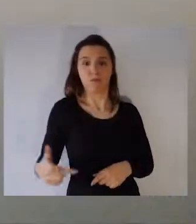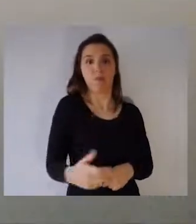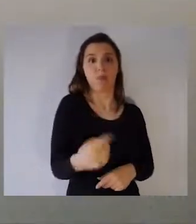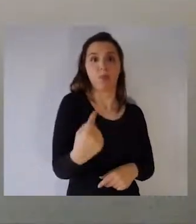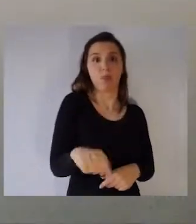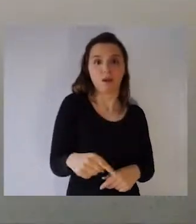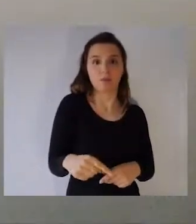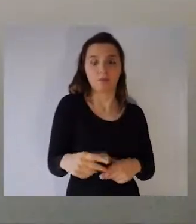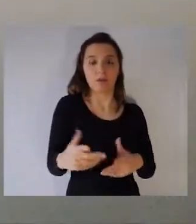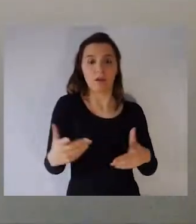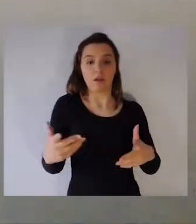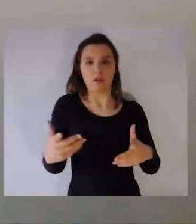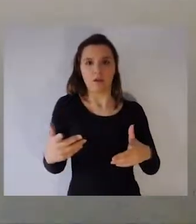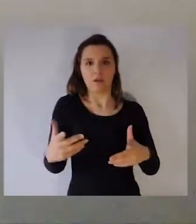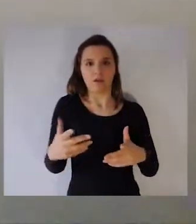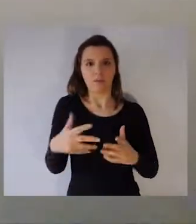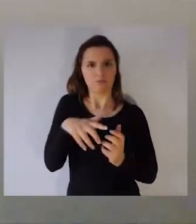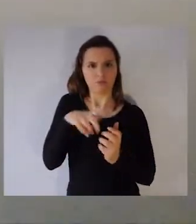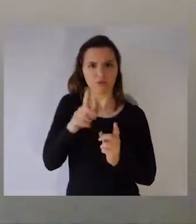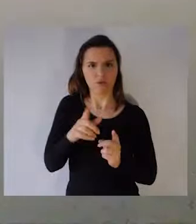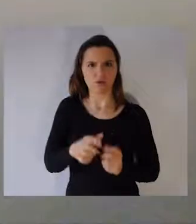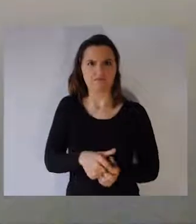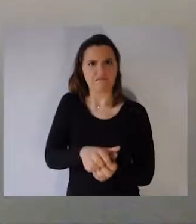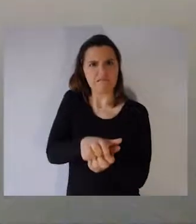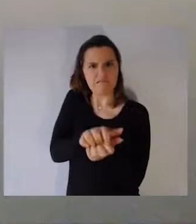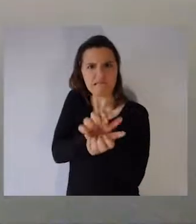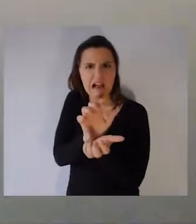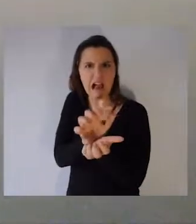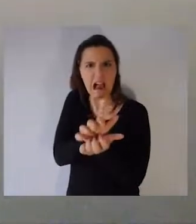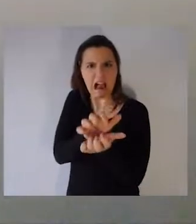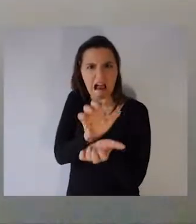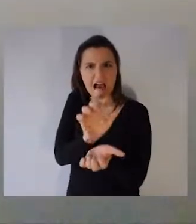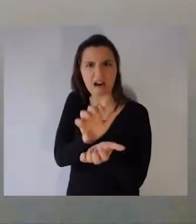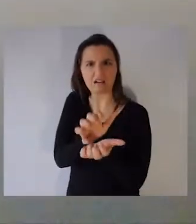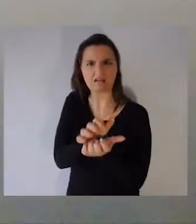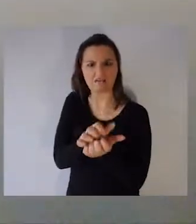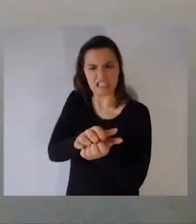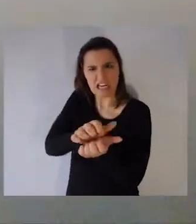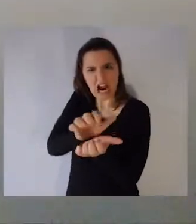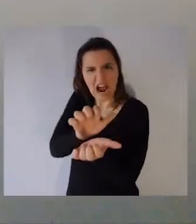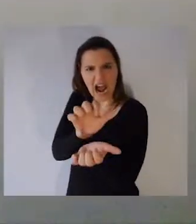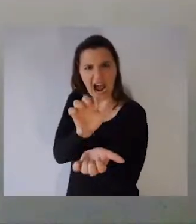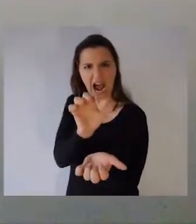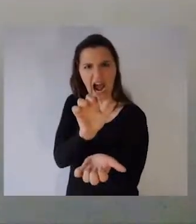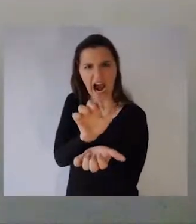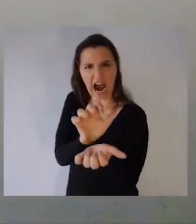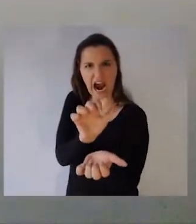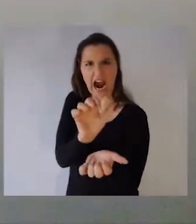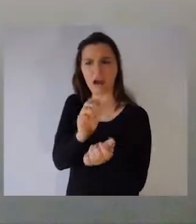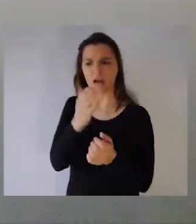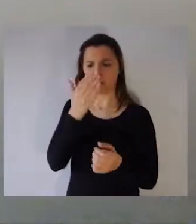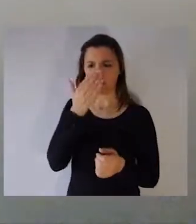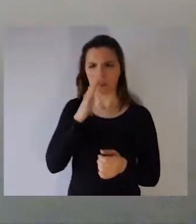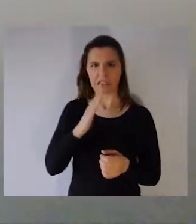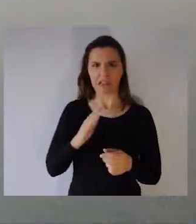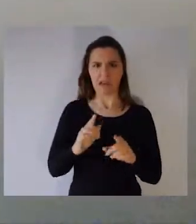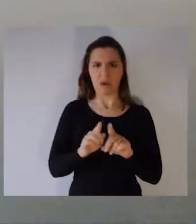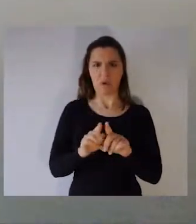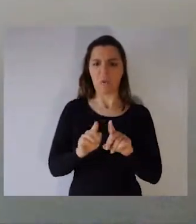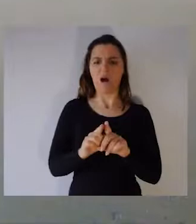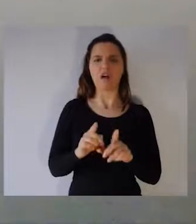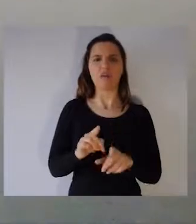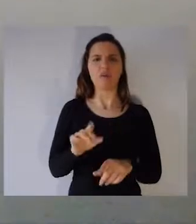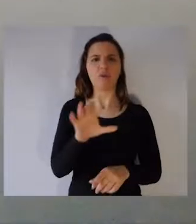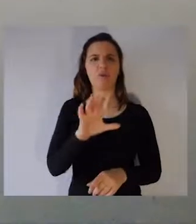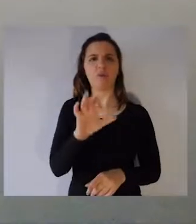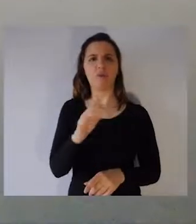que passara e que abriu uma enorme goela, tão goela e ante que parecia